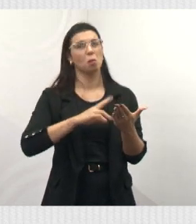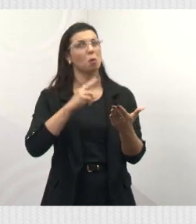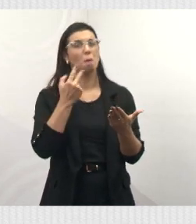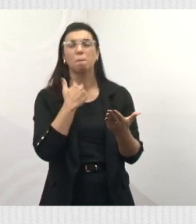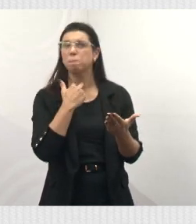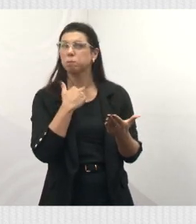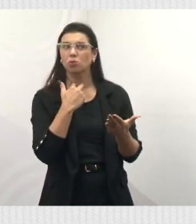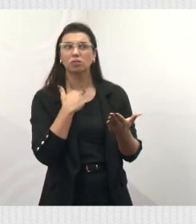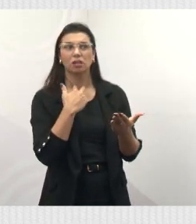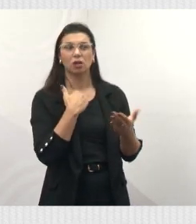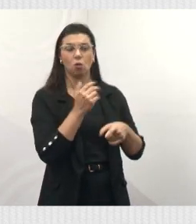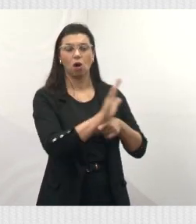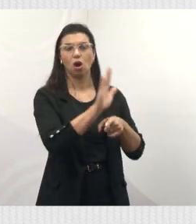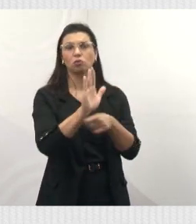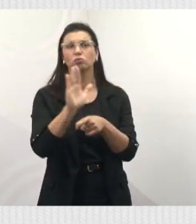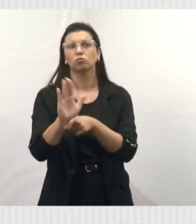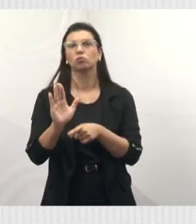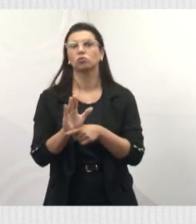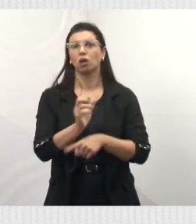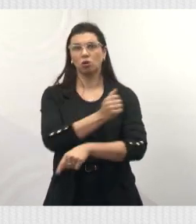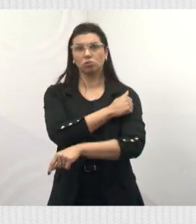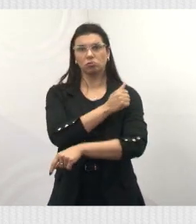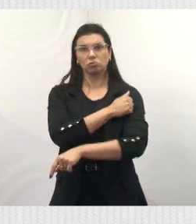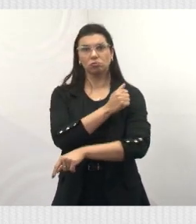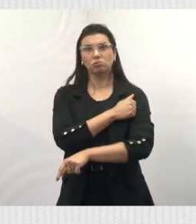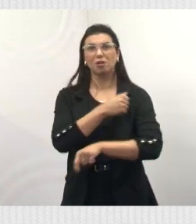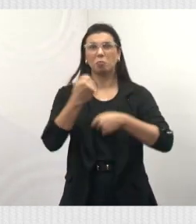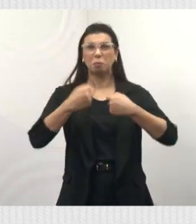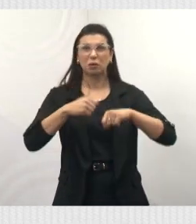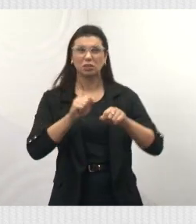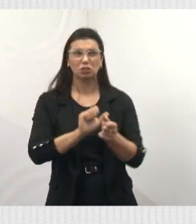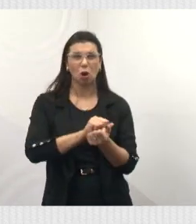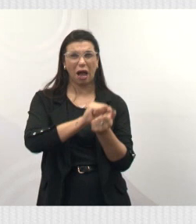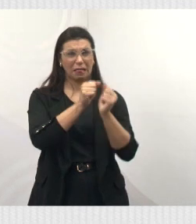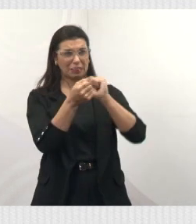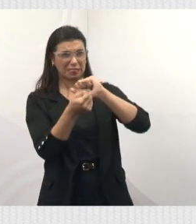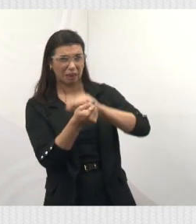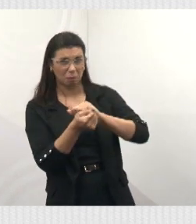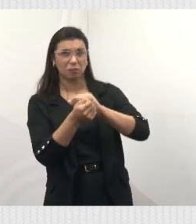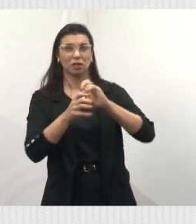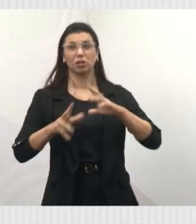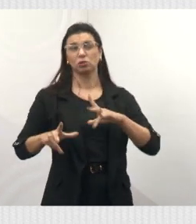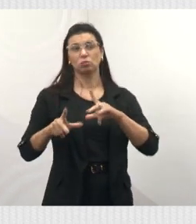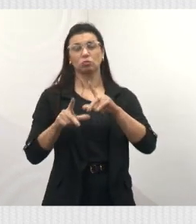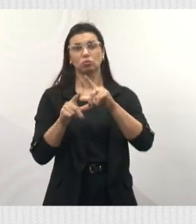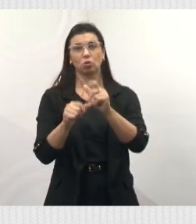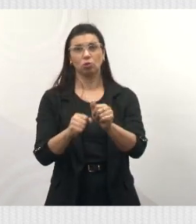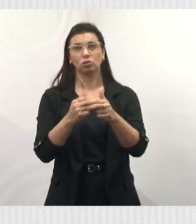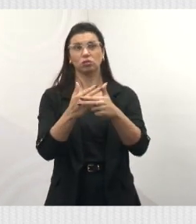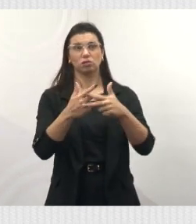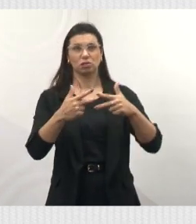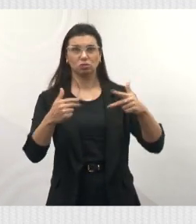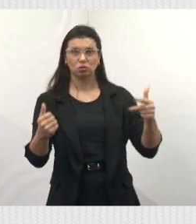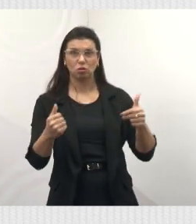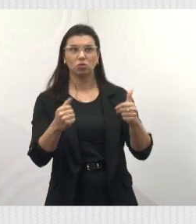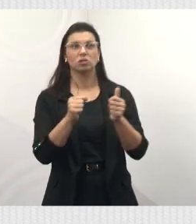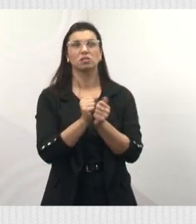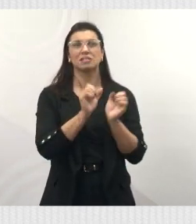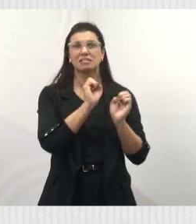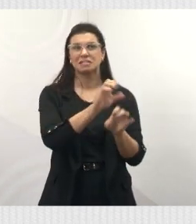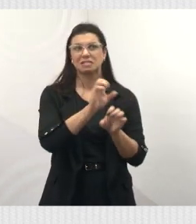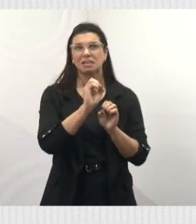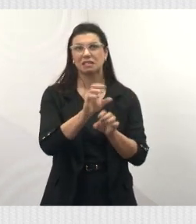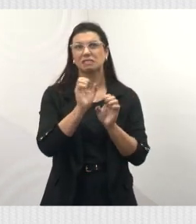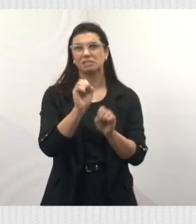atender diretamente os alunos e tiveram que fazer uma grande adaptação para implementar o ensino à distância.